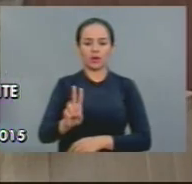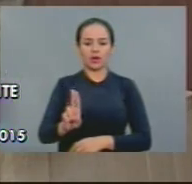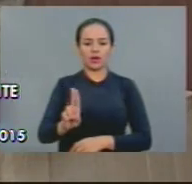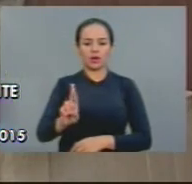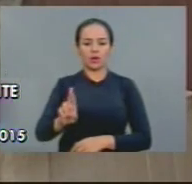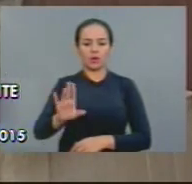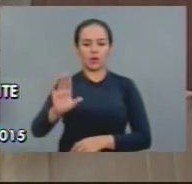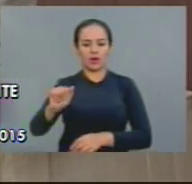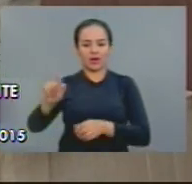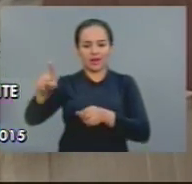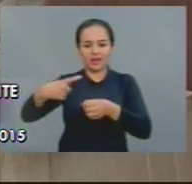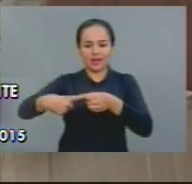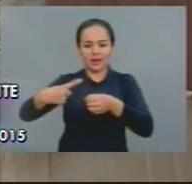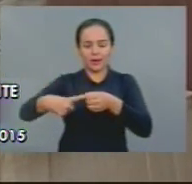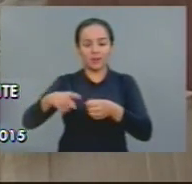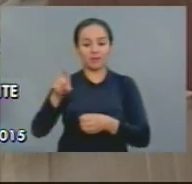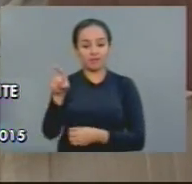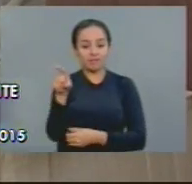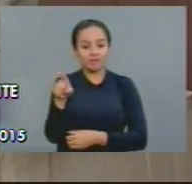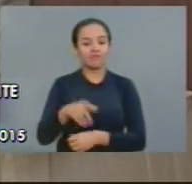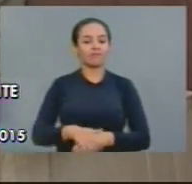motivos. Muitos motivos.